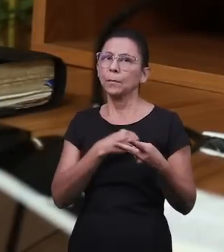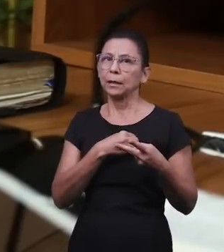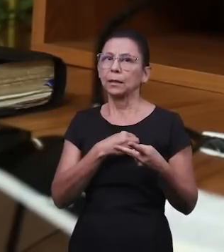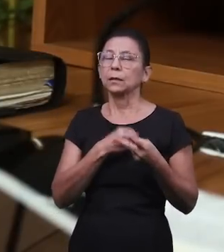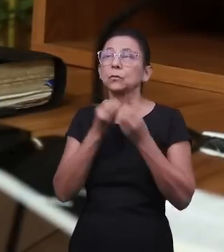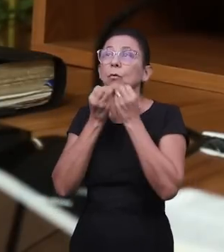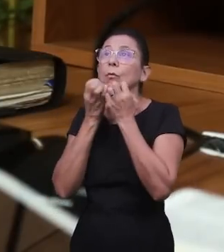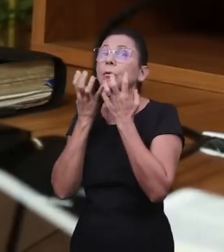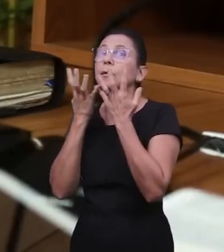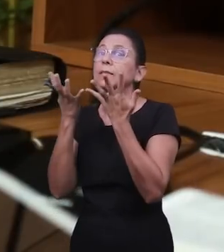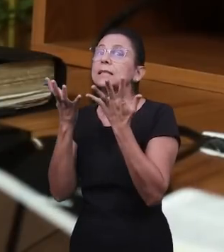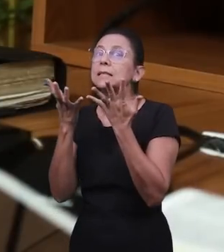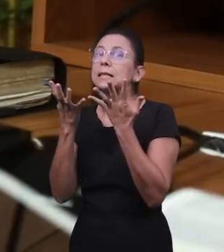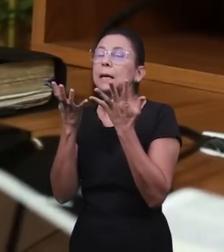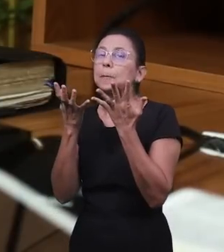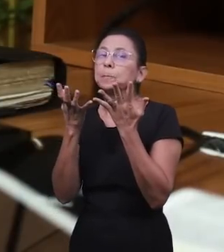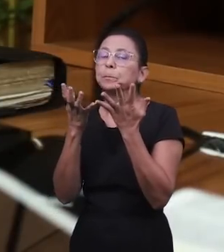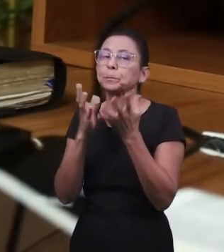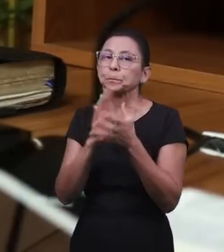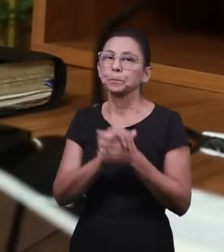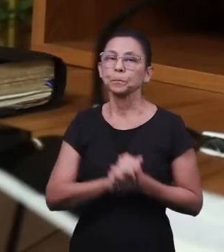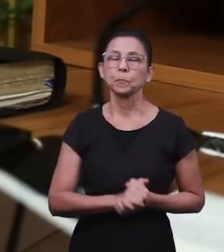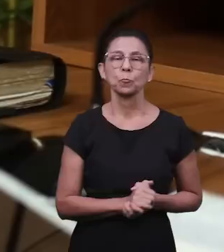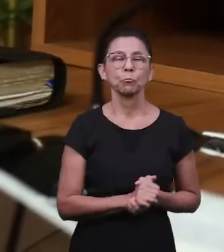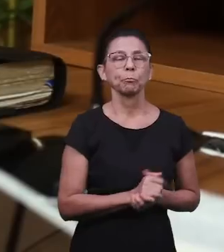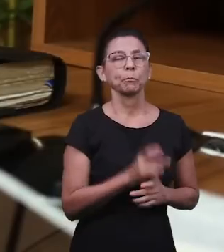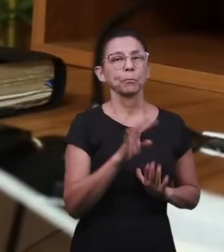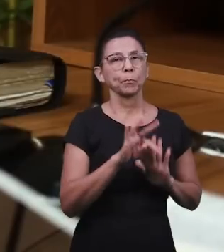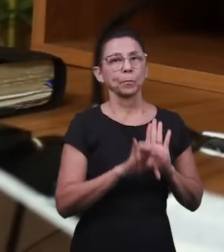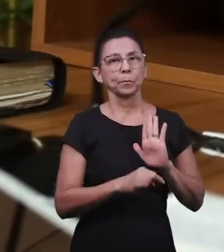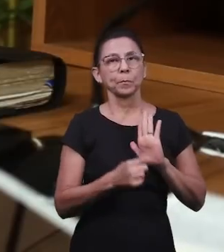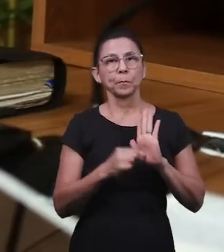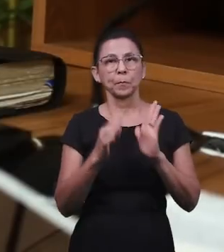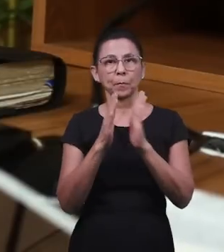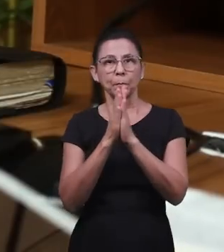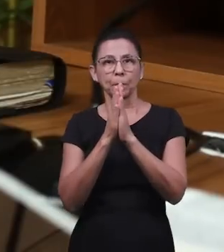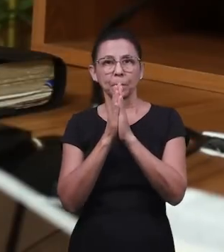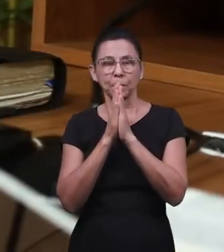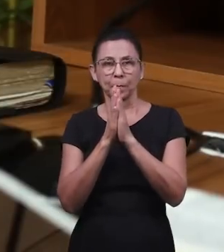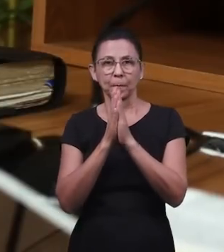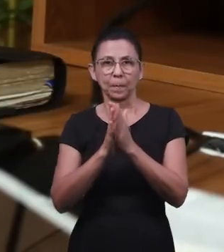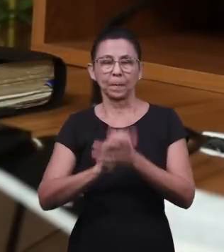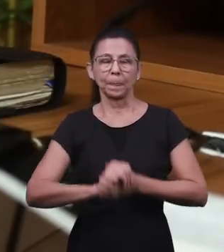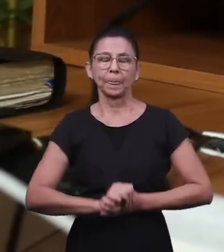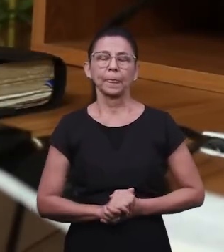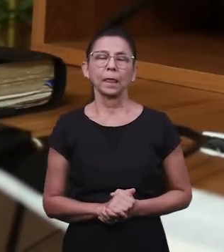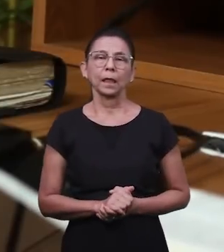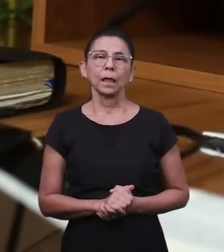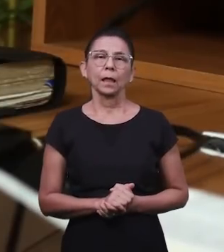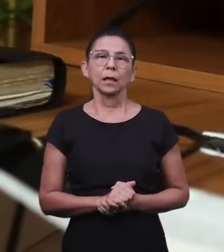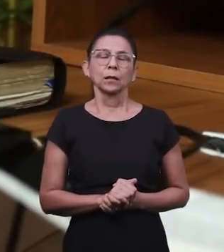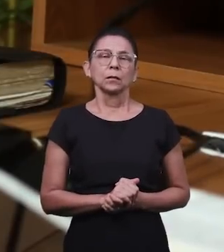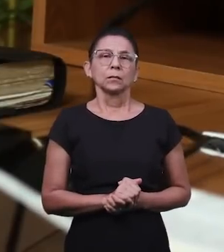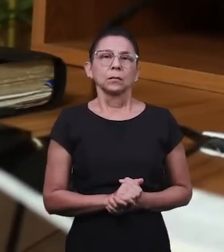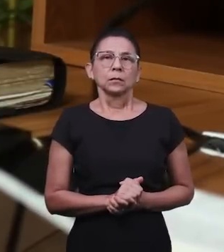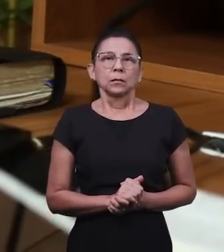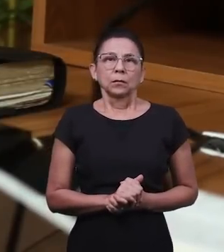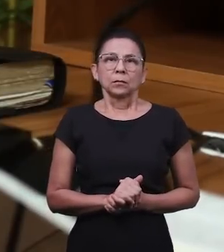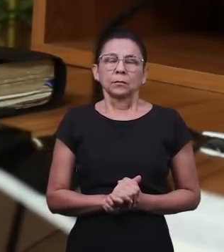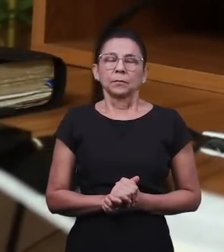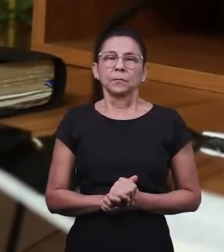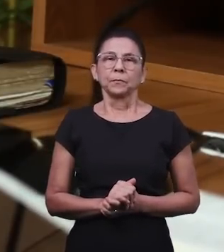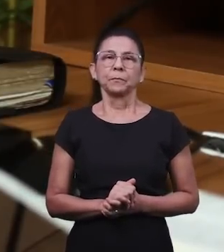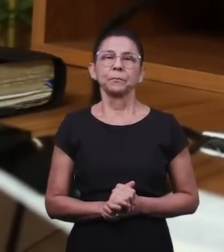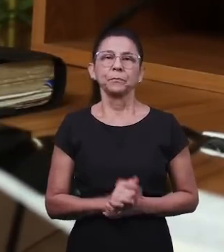nós citamos no tema passado sobre oração, os impedimentos para Deus atender a oração. Tem vários